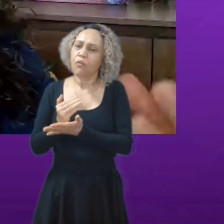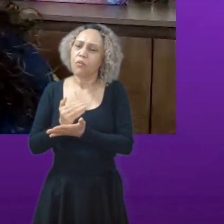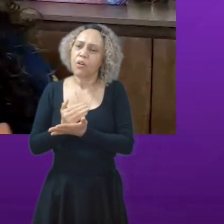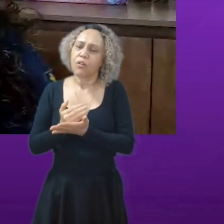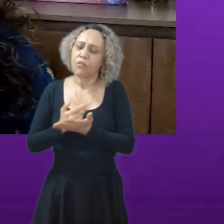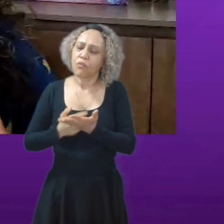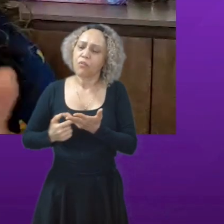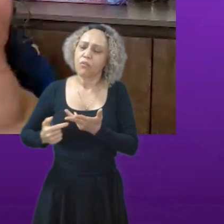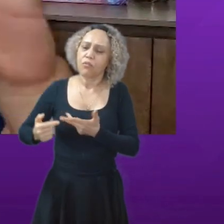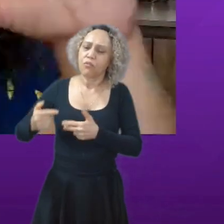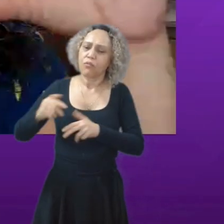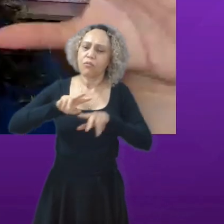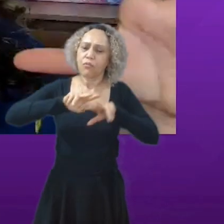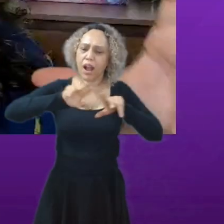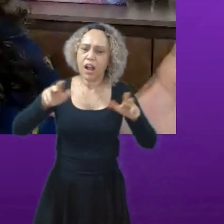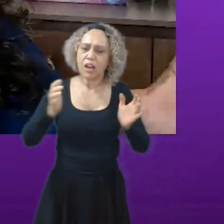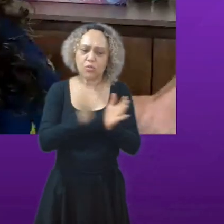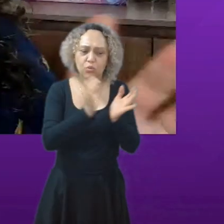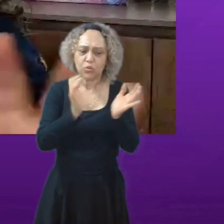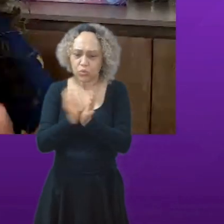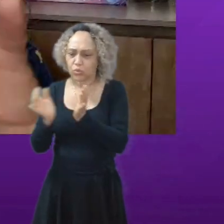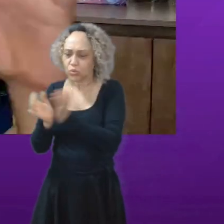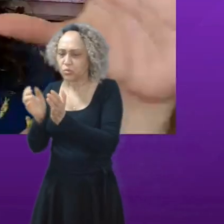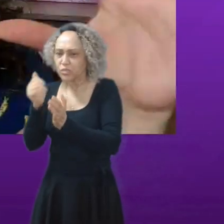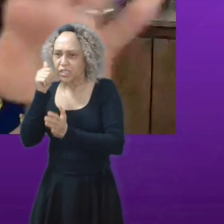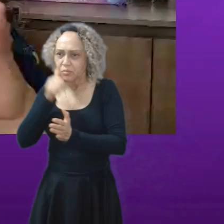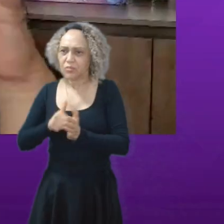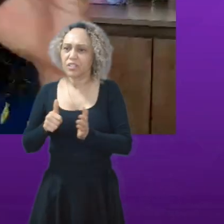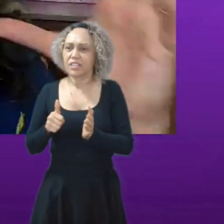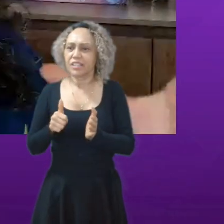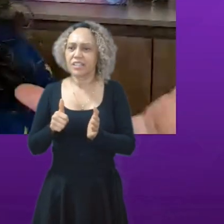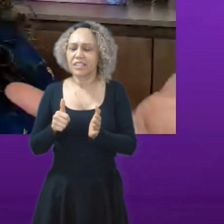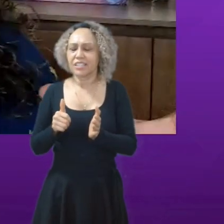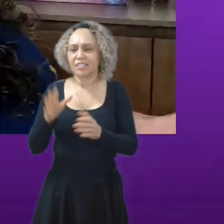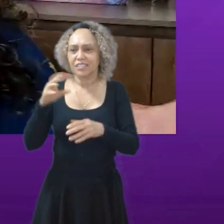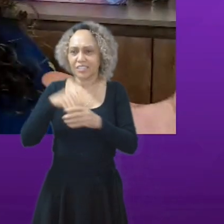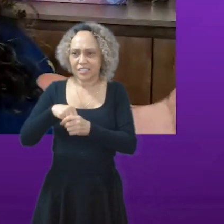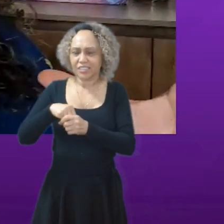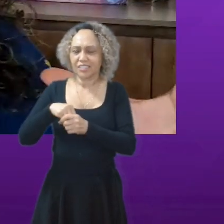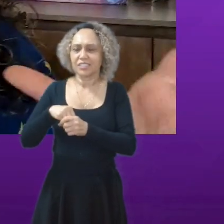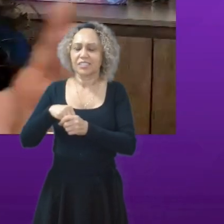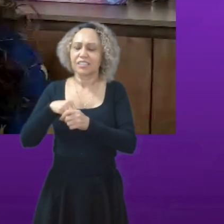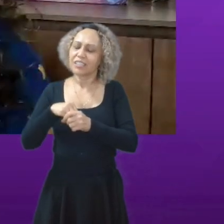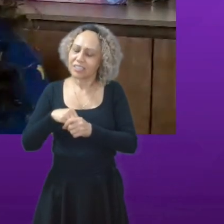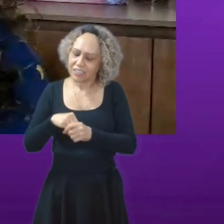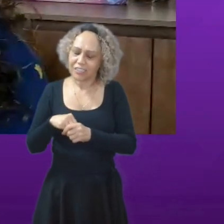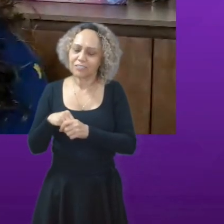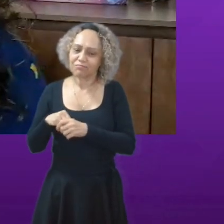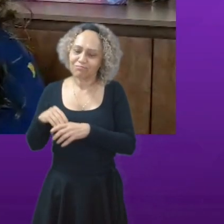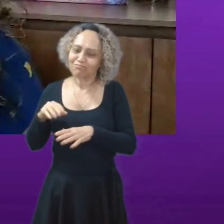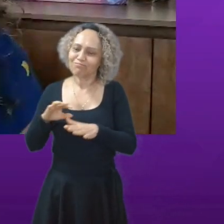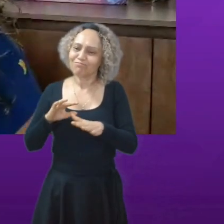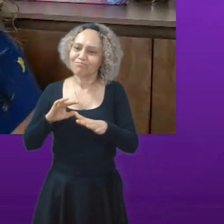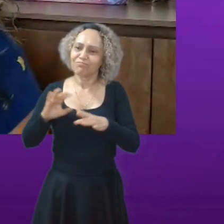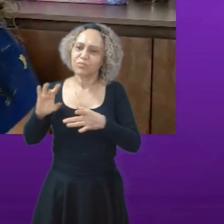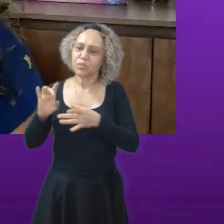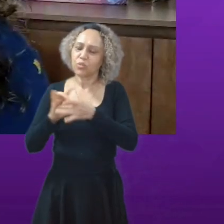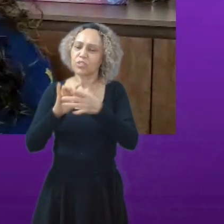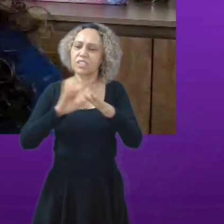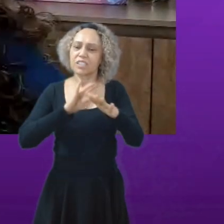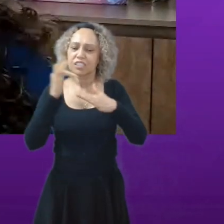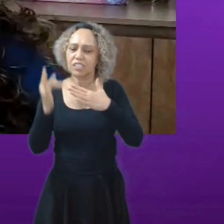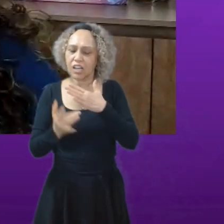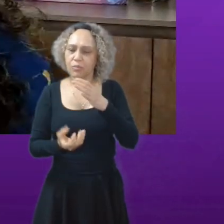estão se juntando nessa era aqui, desse mundo das telinhas, para fazer essas comunidades de